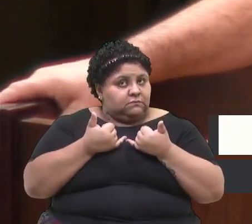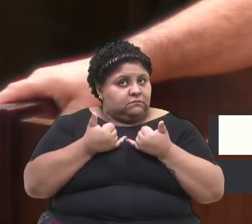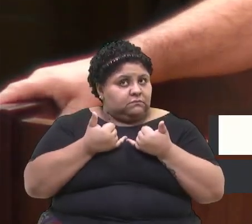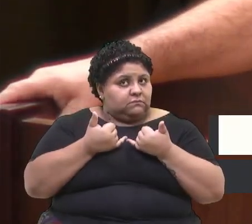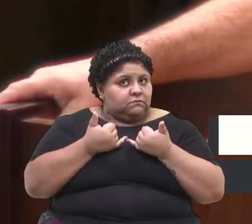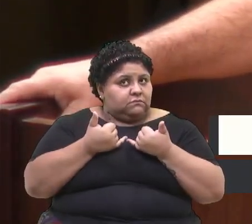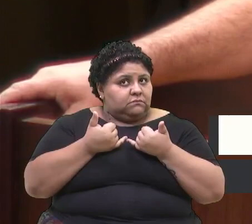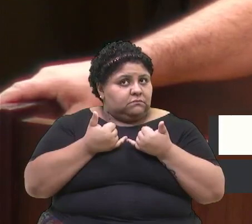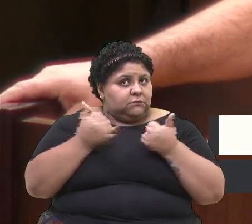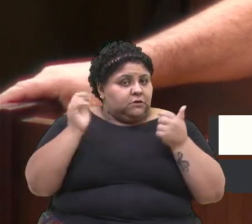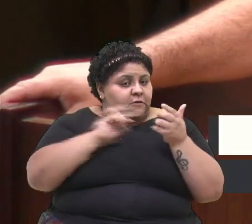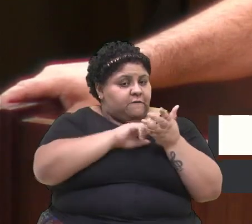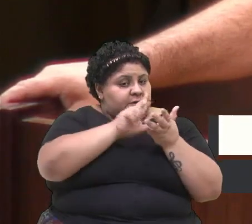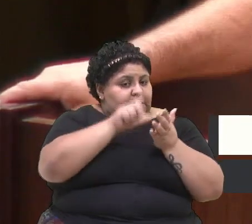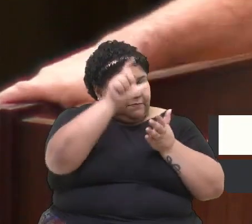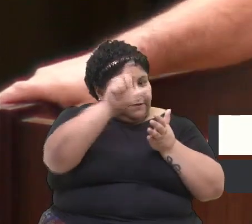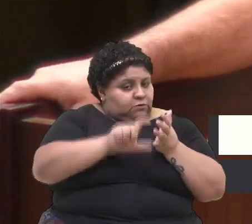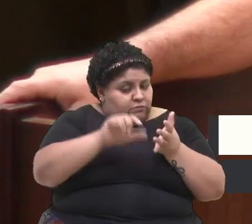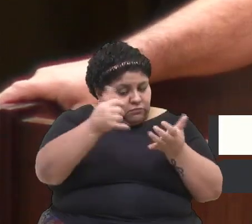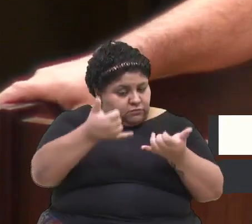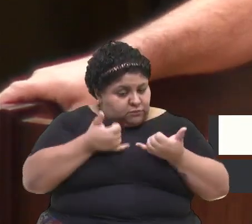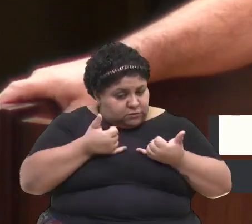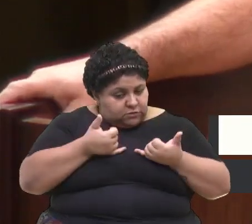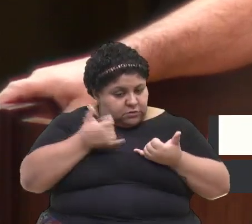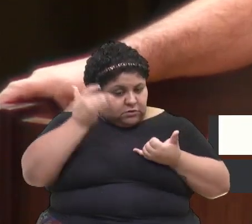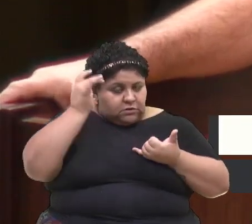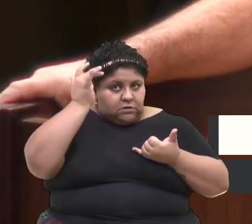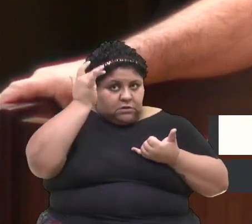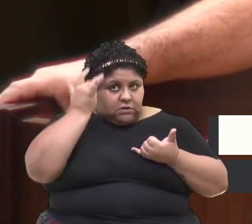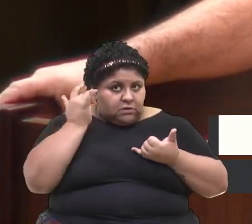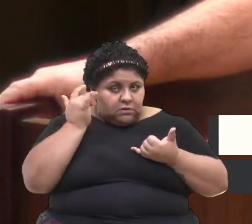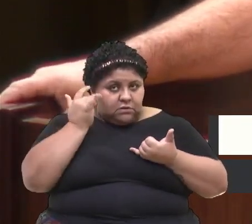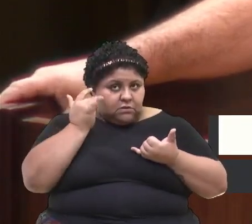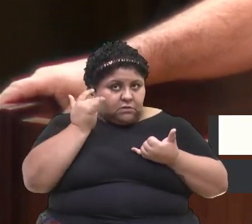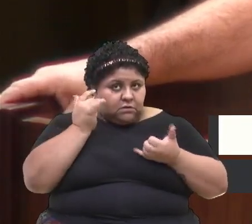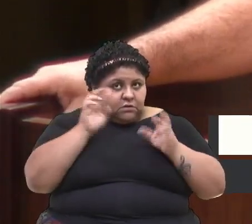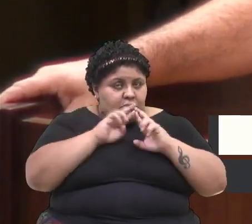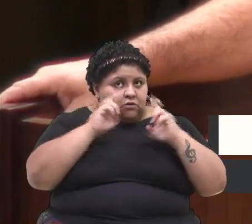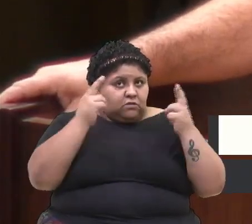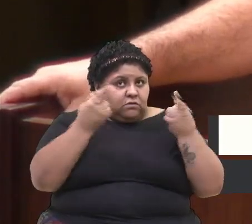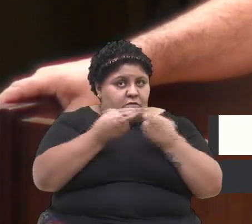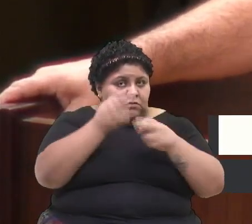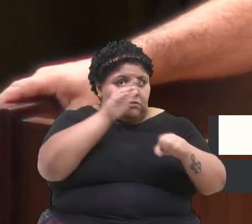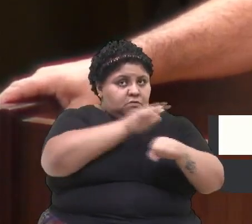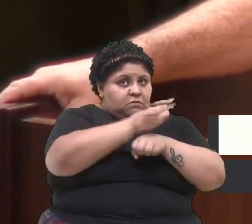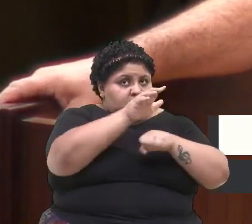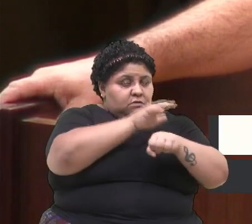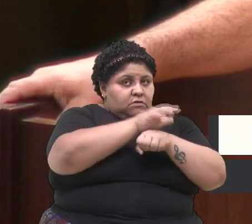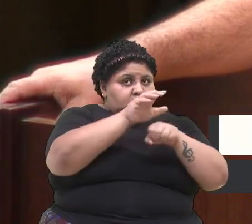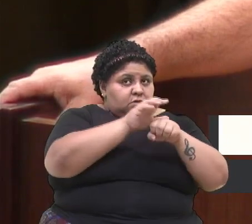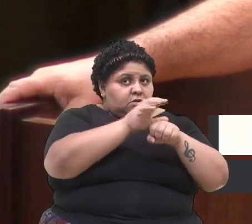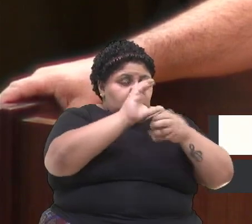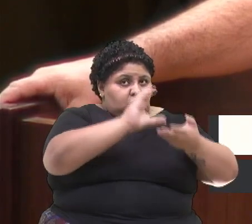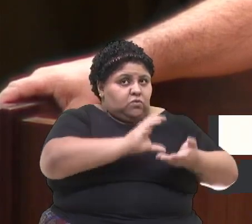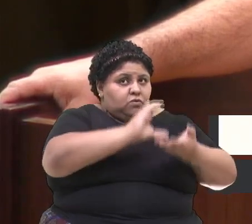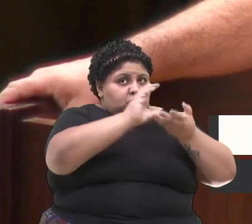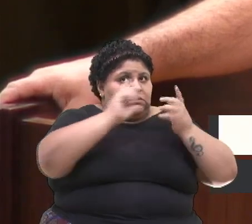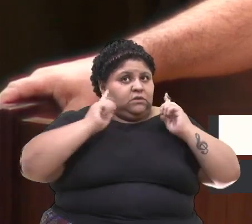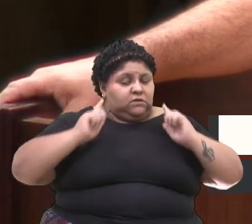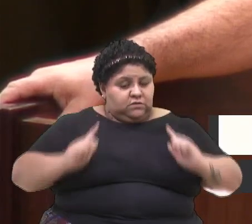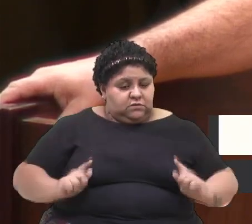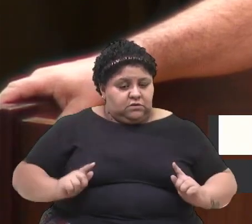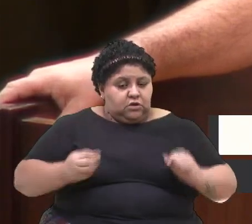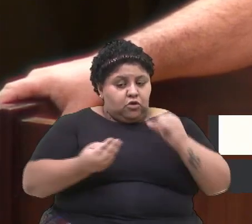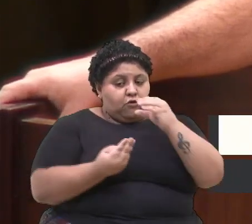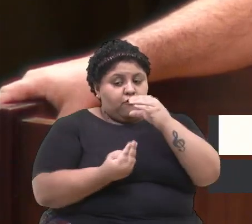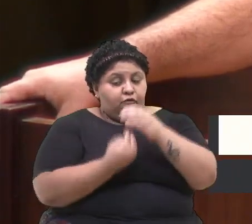várias pessoas me contaram, que amanhã foi chamada uma reunião extraordinária do Conselho Gestor da FUCS, da Fundação Universidade de Caxias